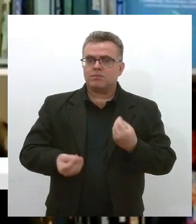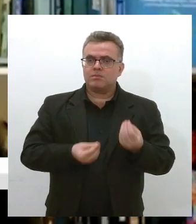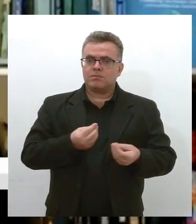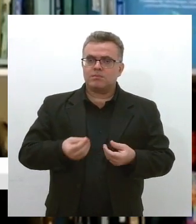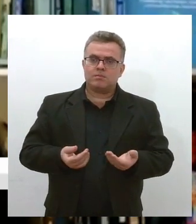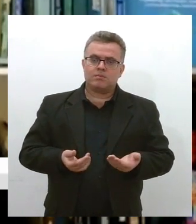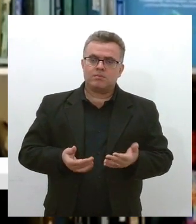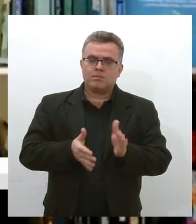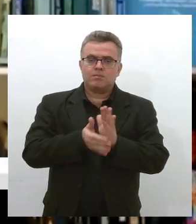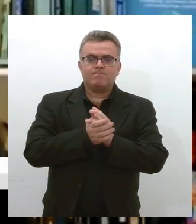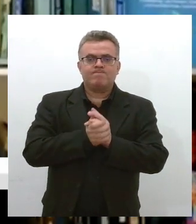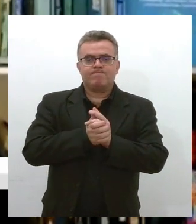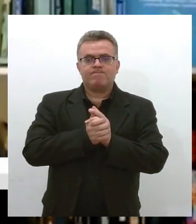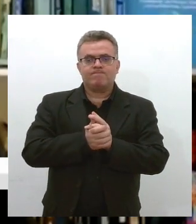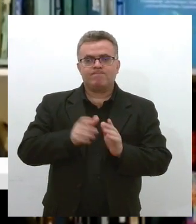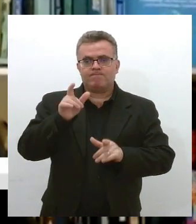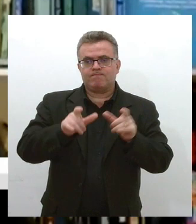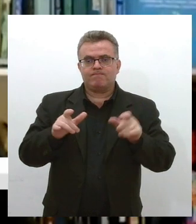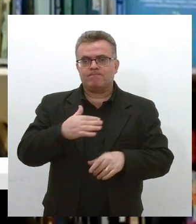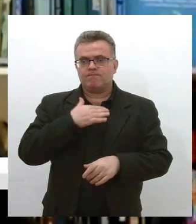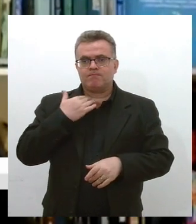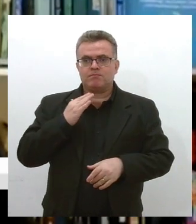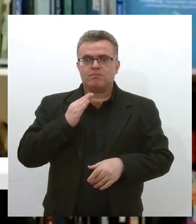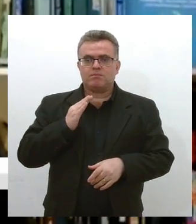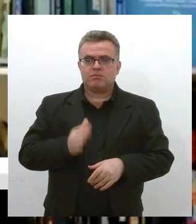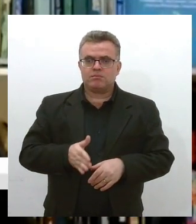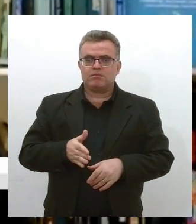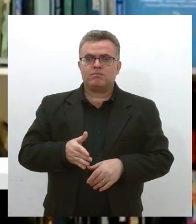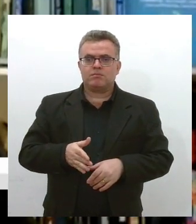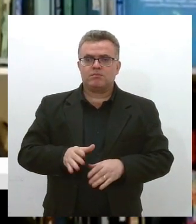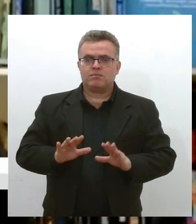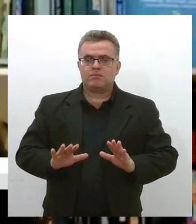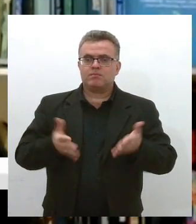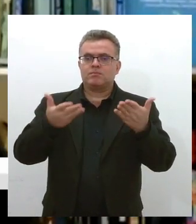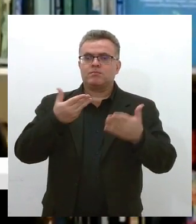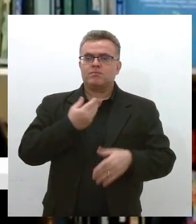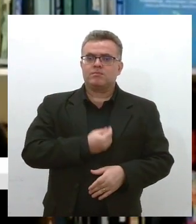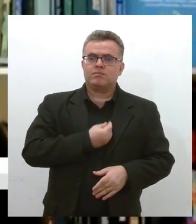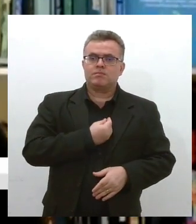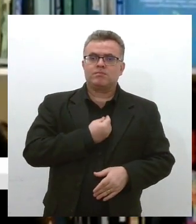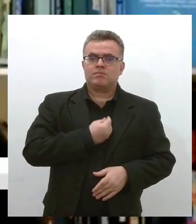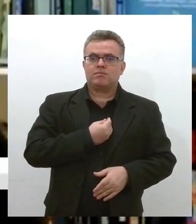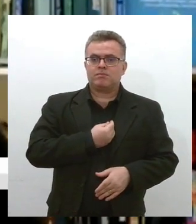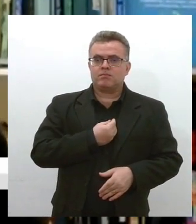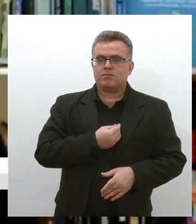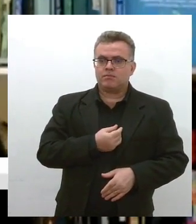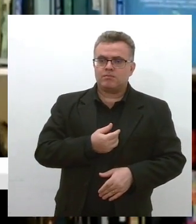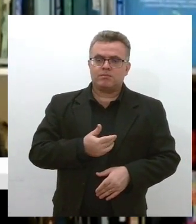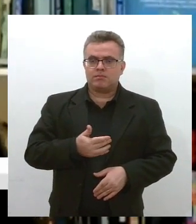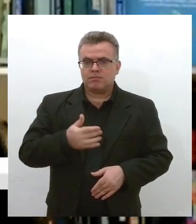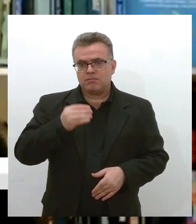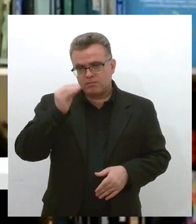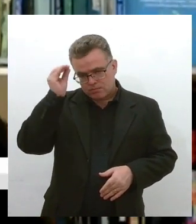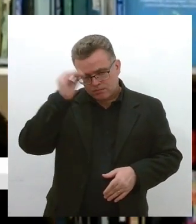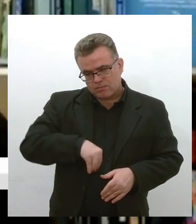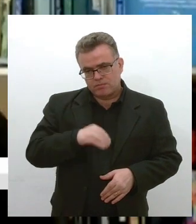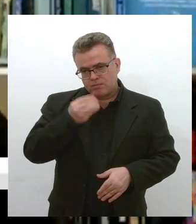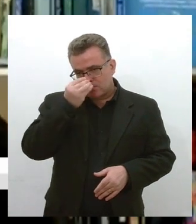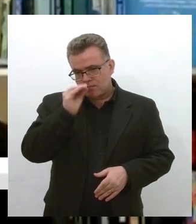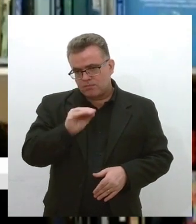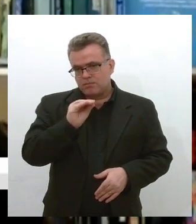homenagem às pessoas que morreram e de celebração da vida. Então, não é uma coisa que chega a ser mórbida